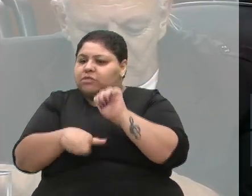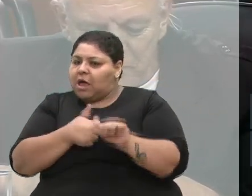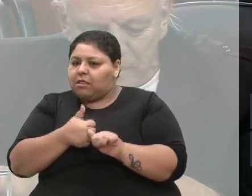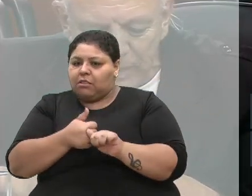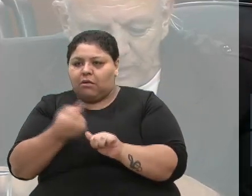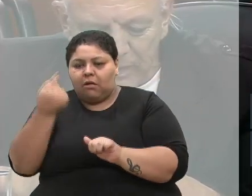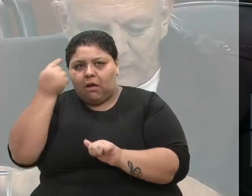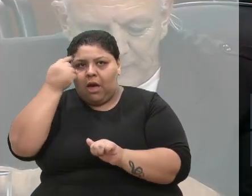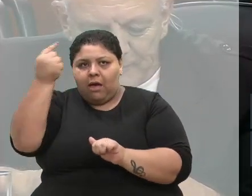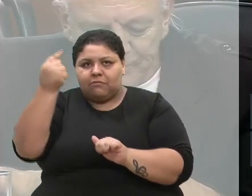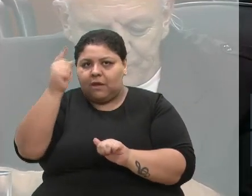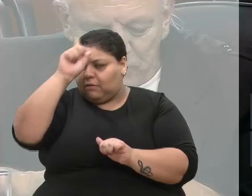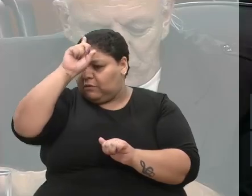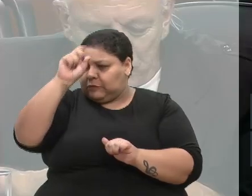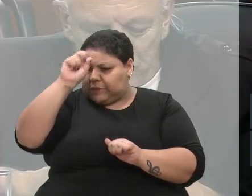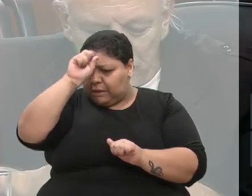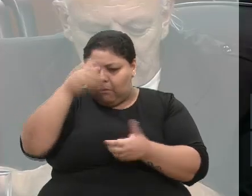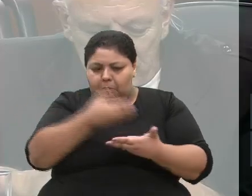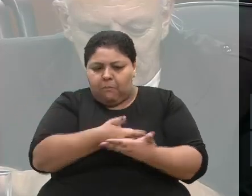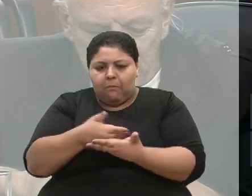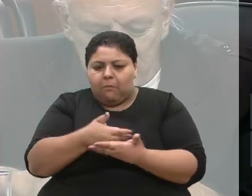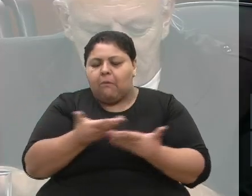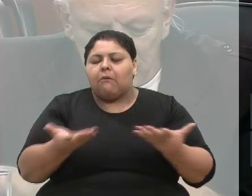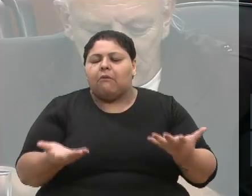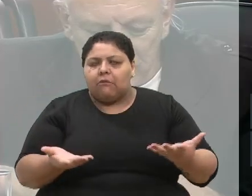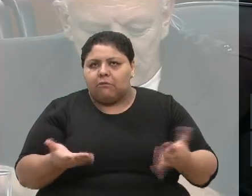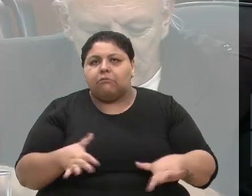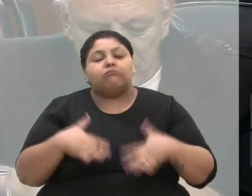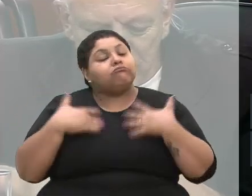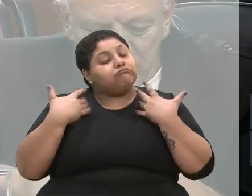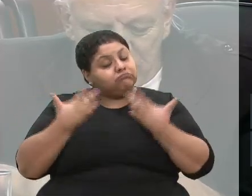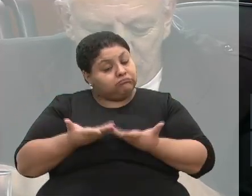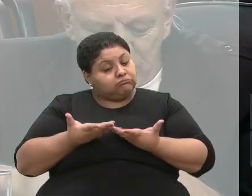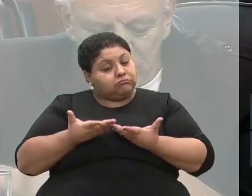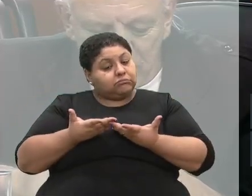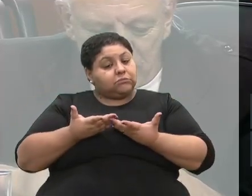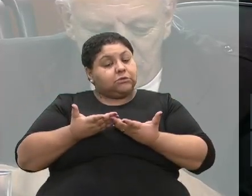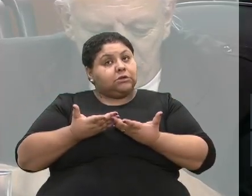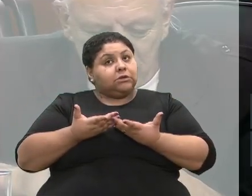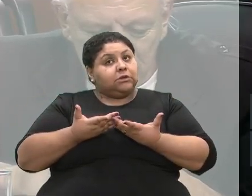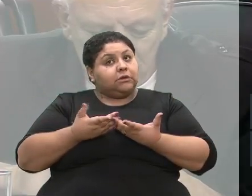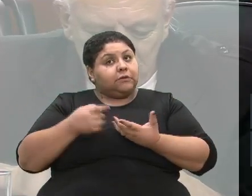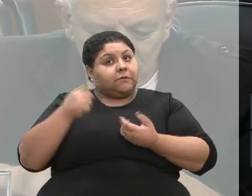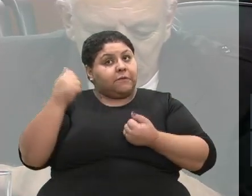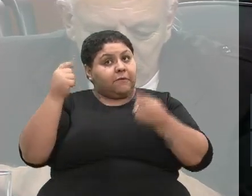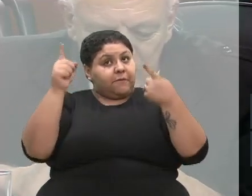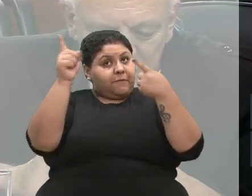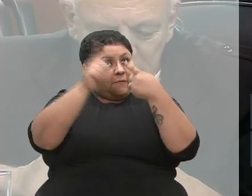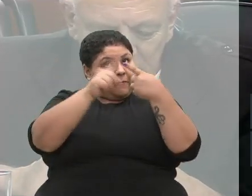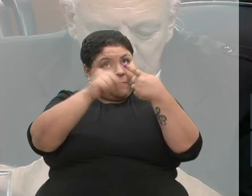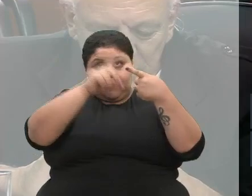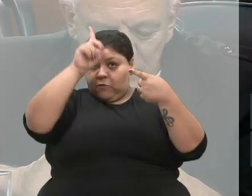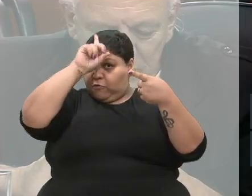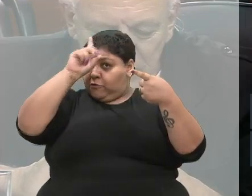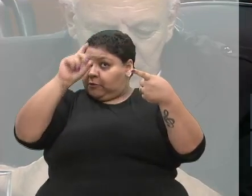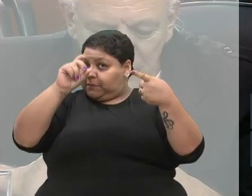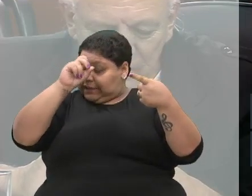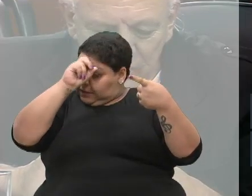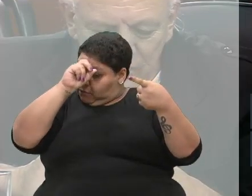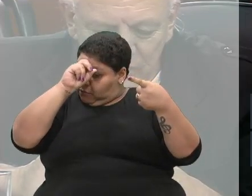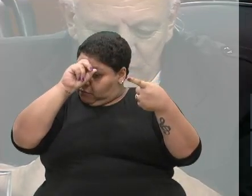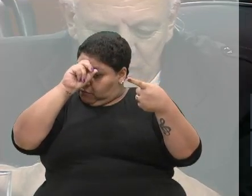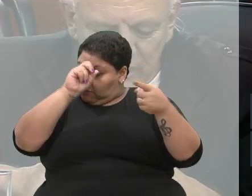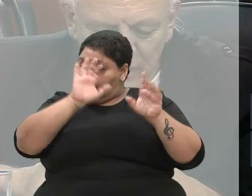Hospital Materno-Infantil. Então, letra A, se o hospital tivesse mantido,